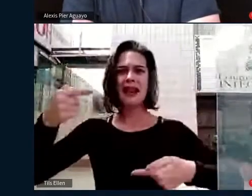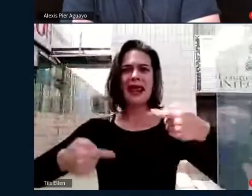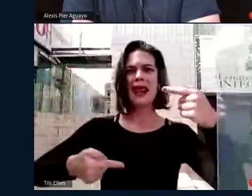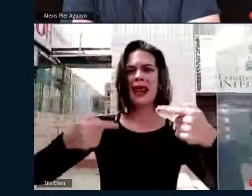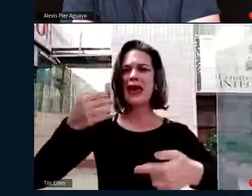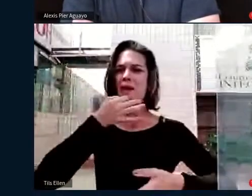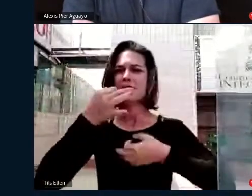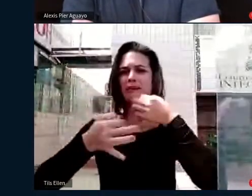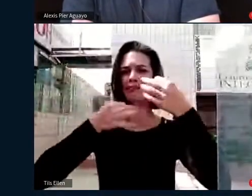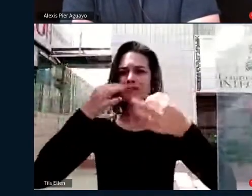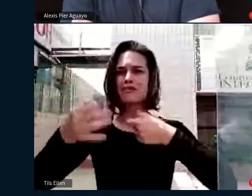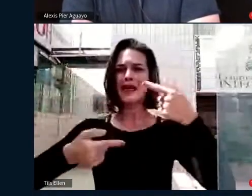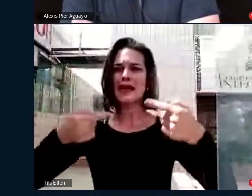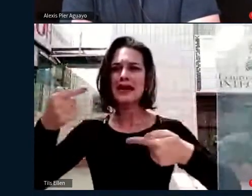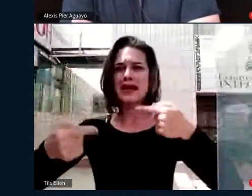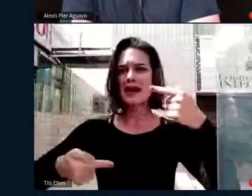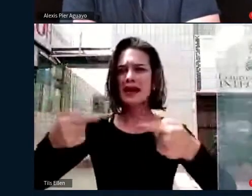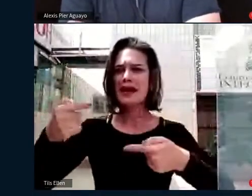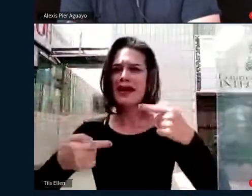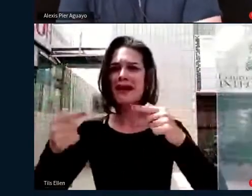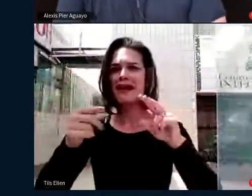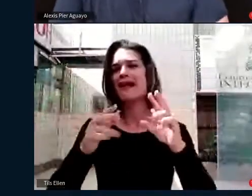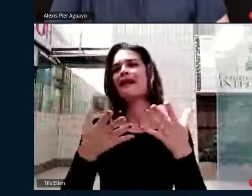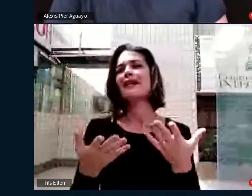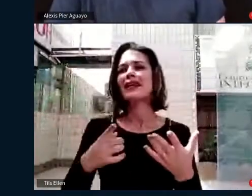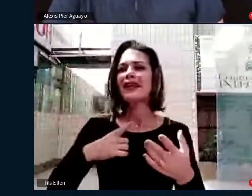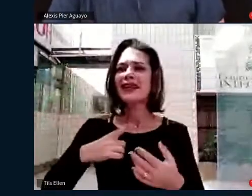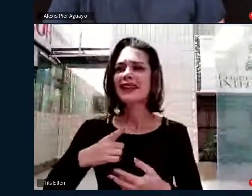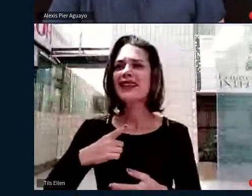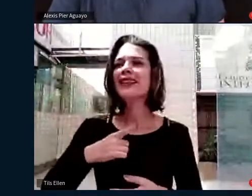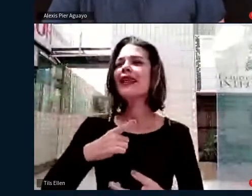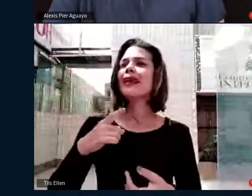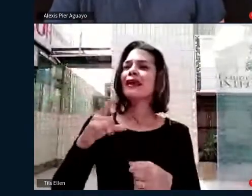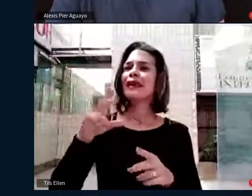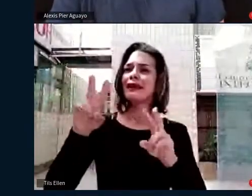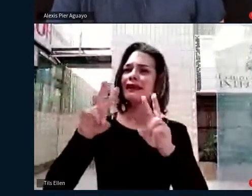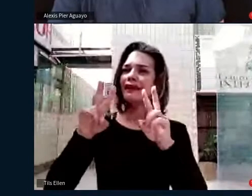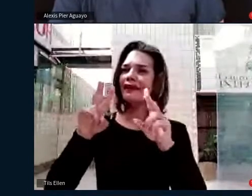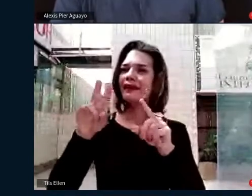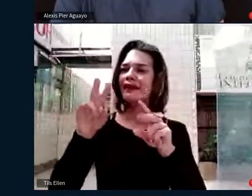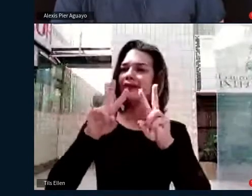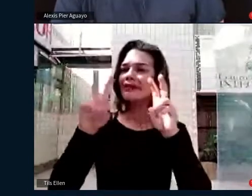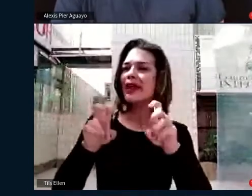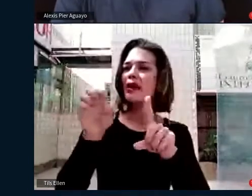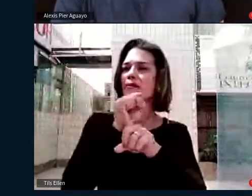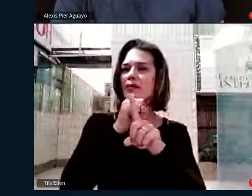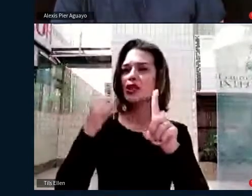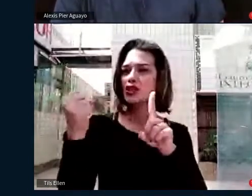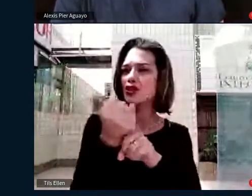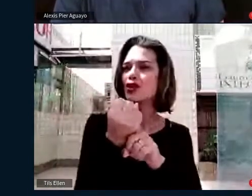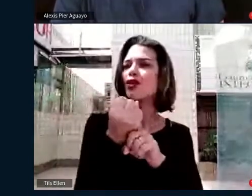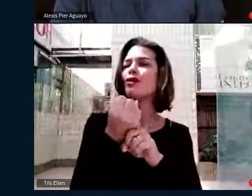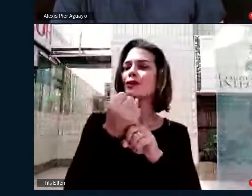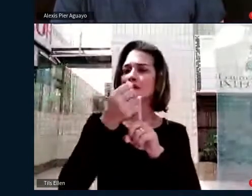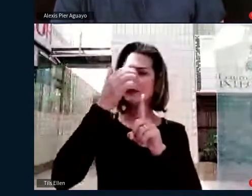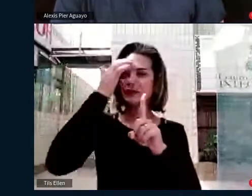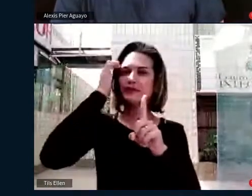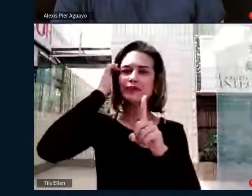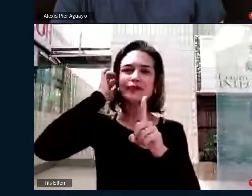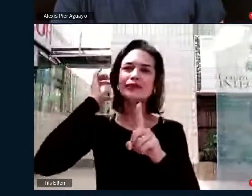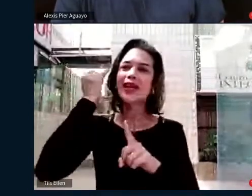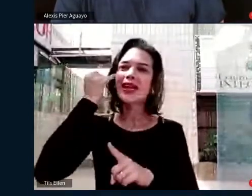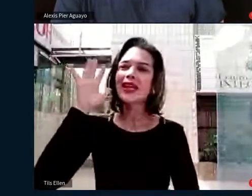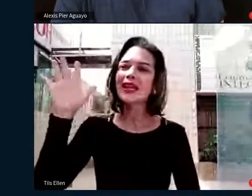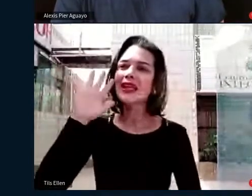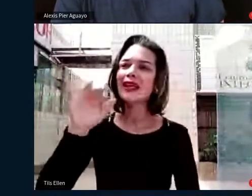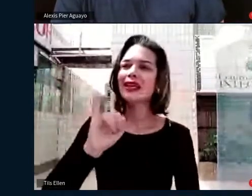diferentes teores socio-ideológicos. Isso é uma coisa que eu vou apontar também, a terminologia que você usa, de